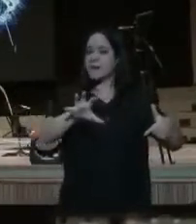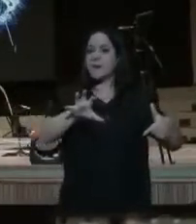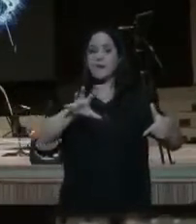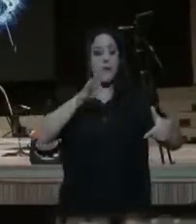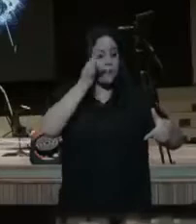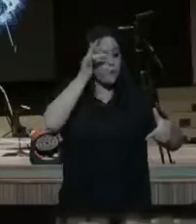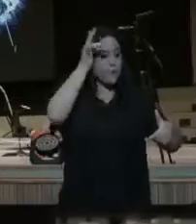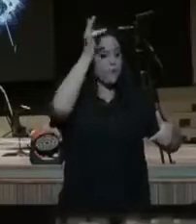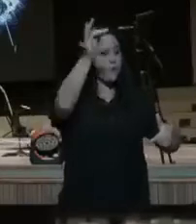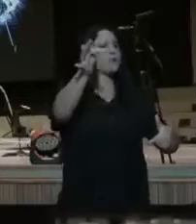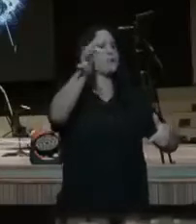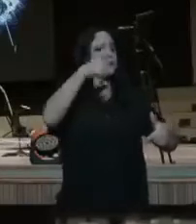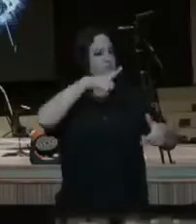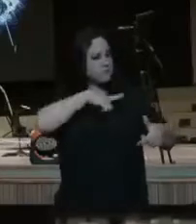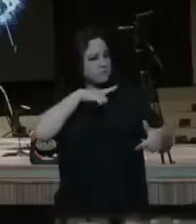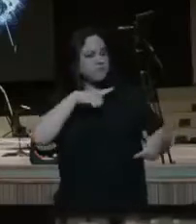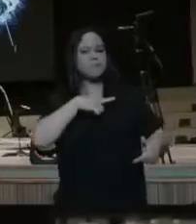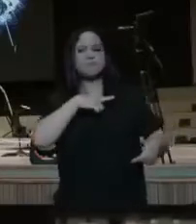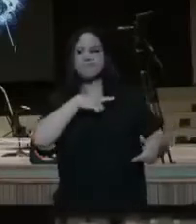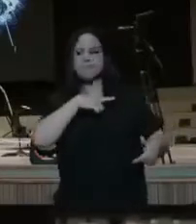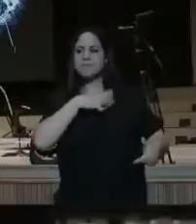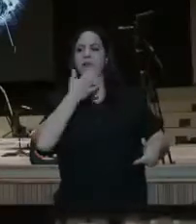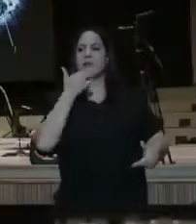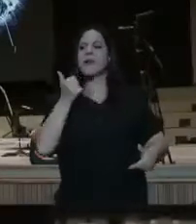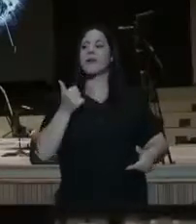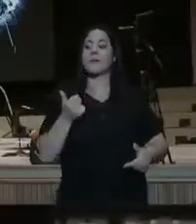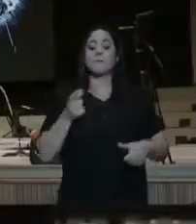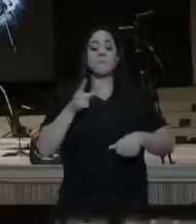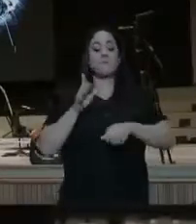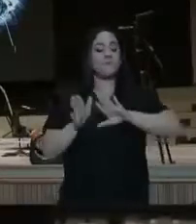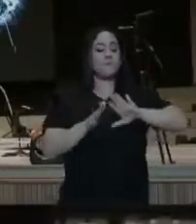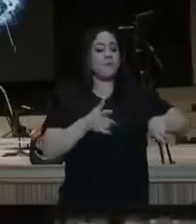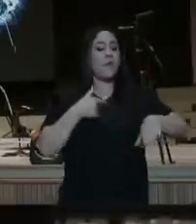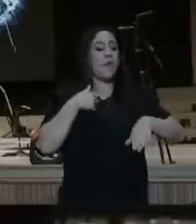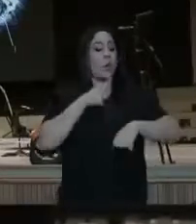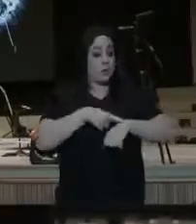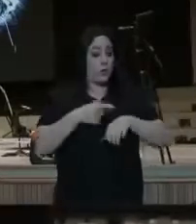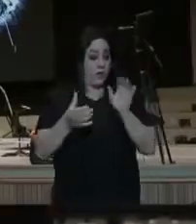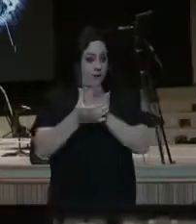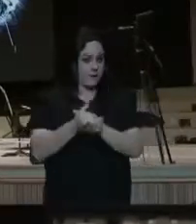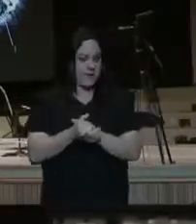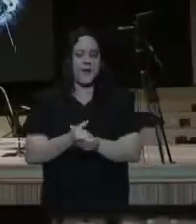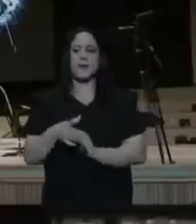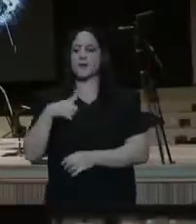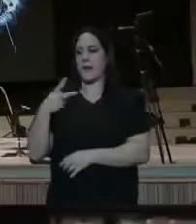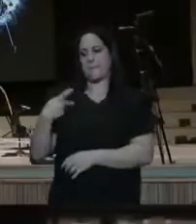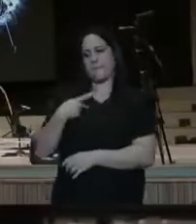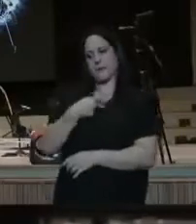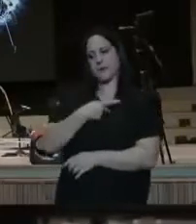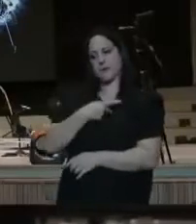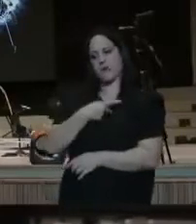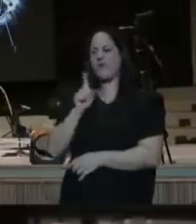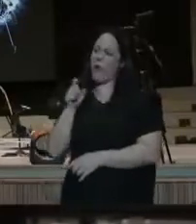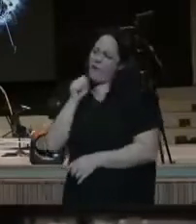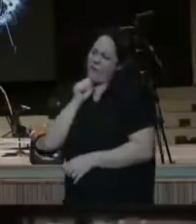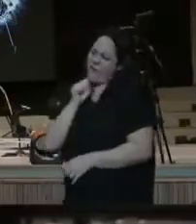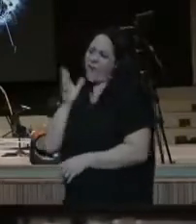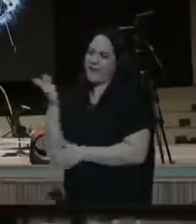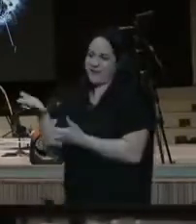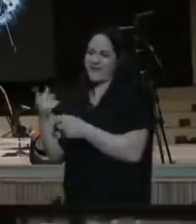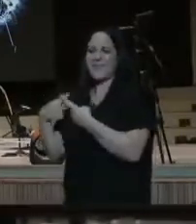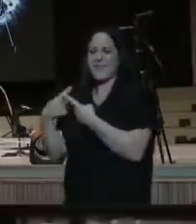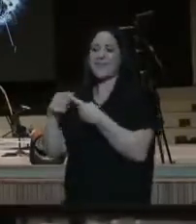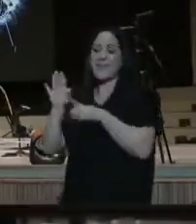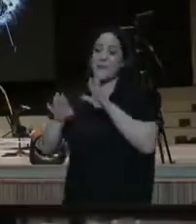futuro quando eu fui casa de um pastor na igreja é um posso dizer que ele é velho que talvez ele